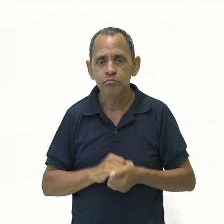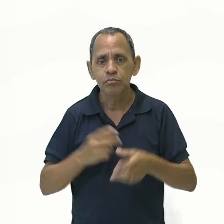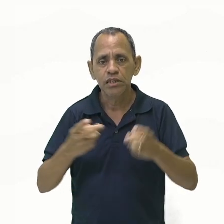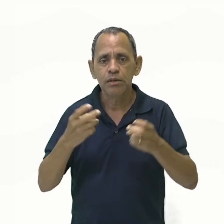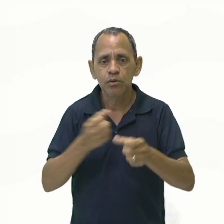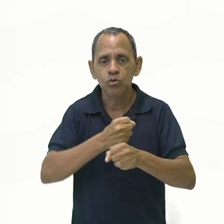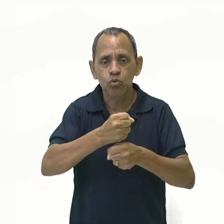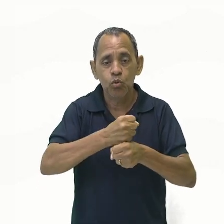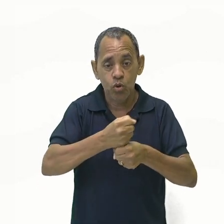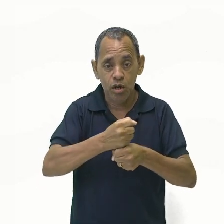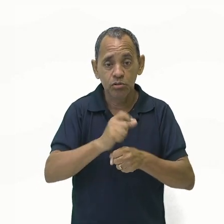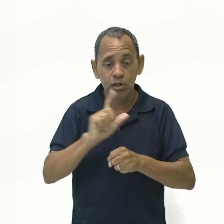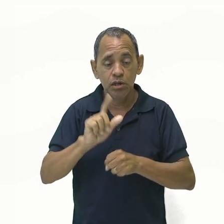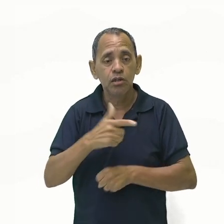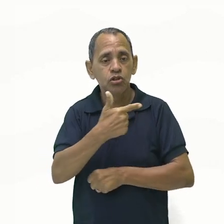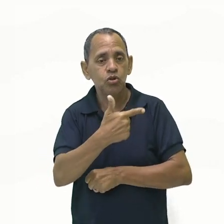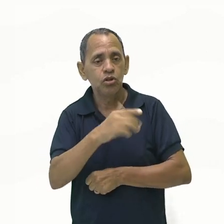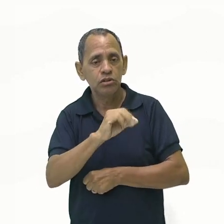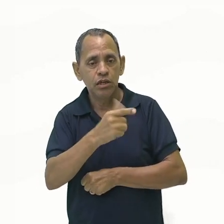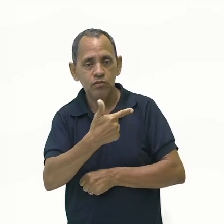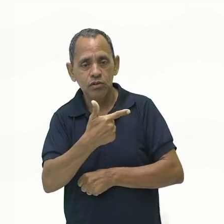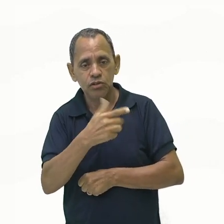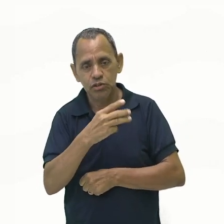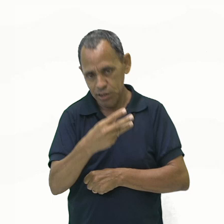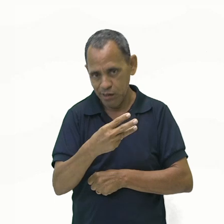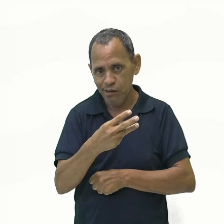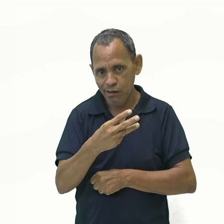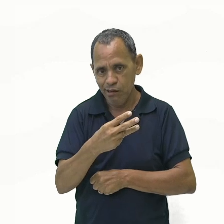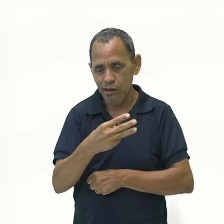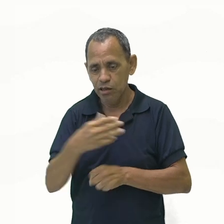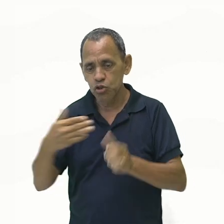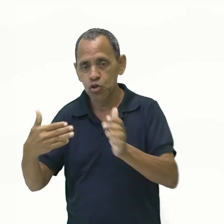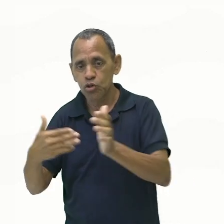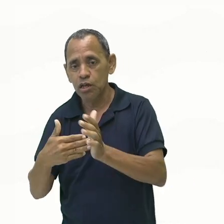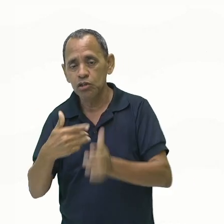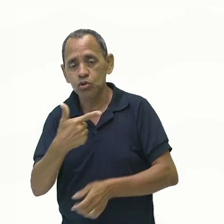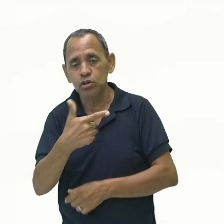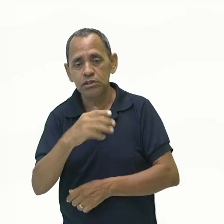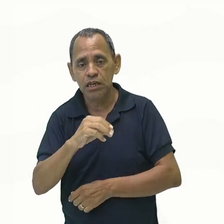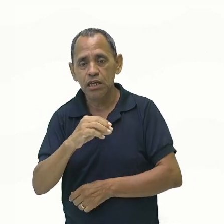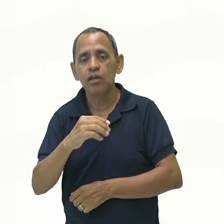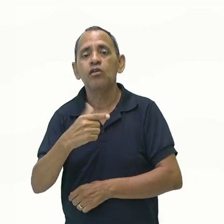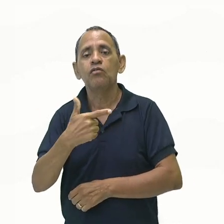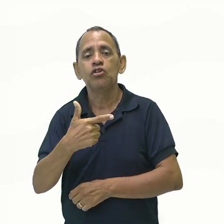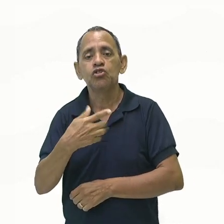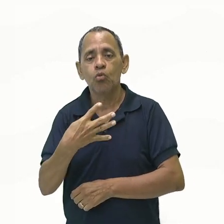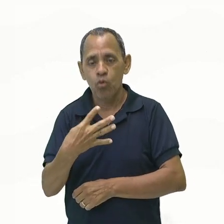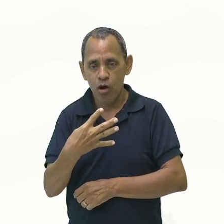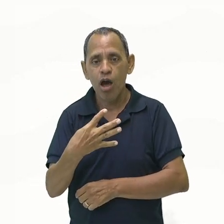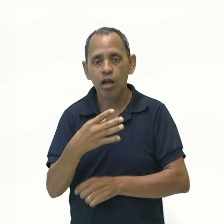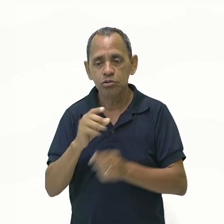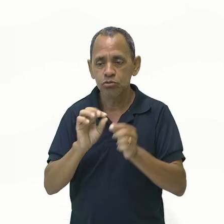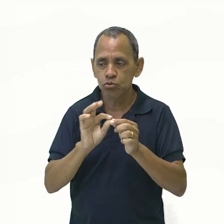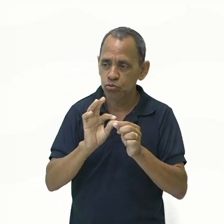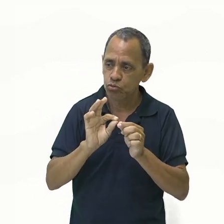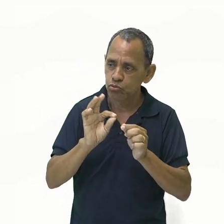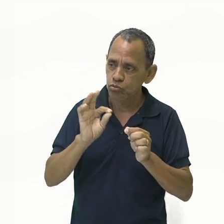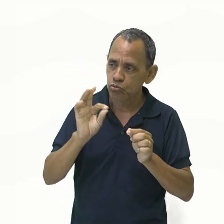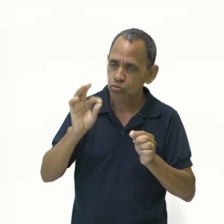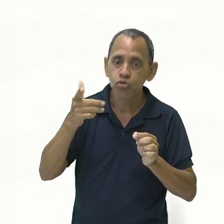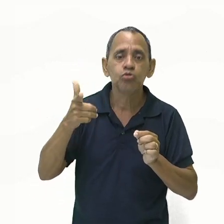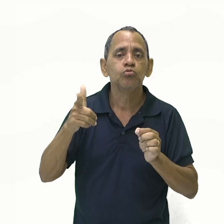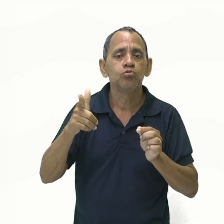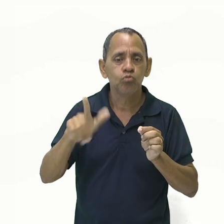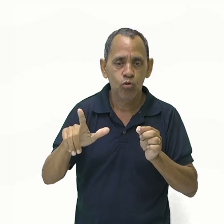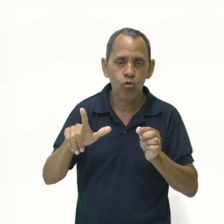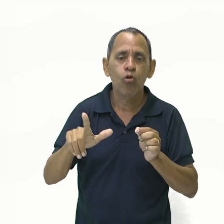2023, que foram divulgados em 2024, que mostram que o Brasil voltou a subir, né, no seu IDH, ou seja, o IDH ele controla ali a questão